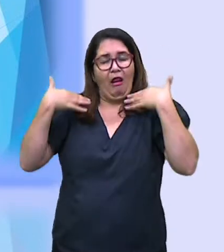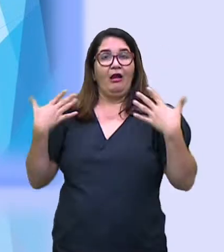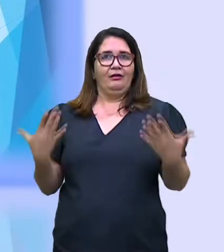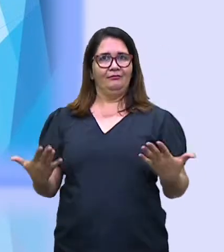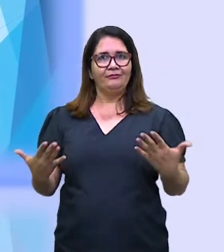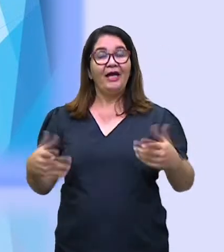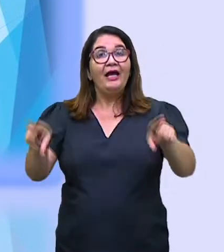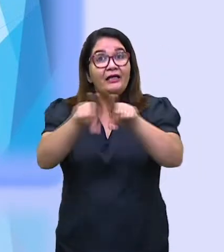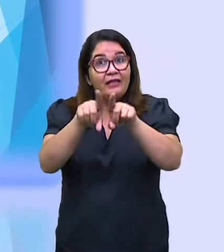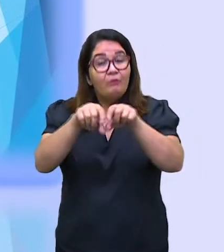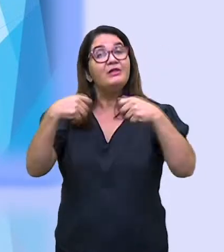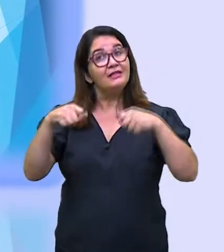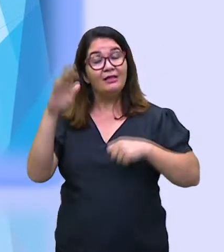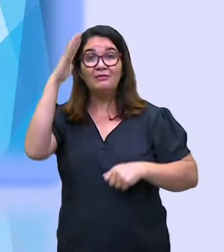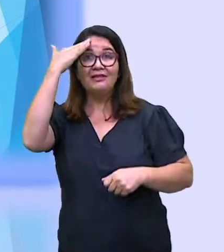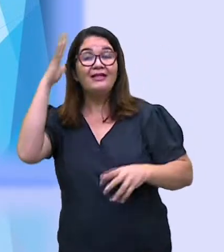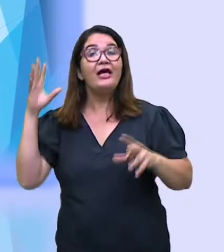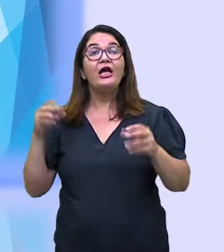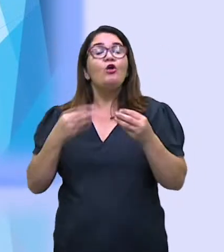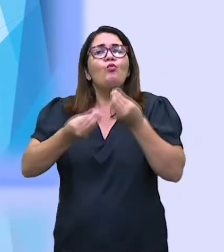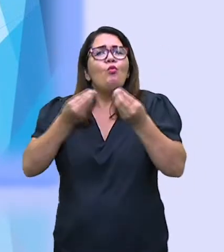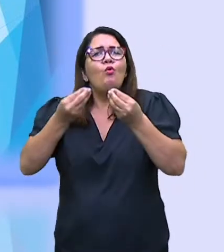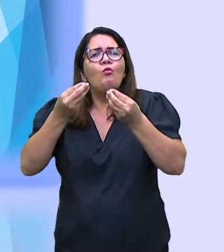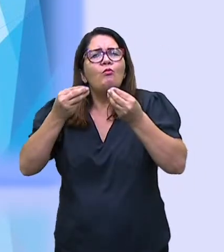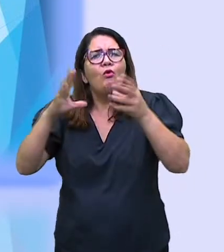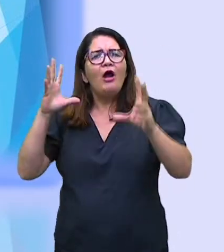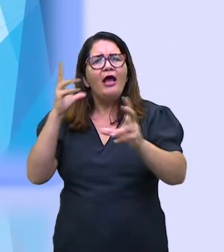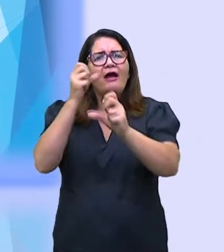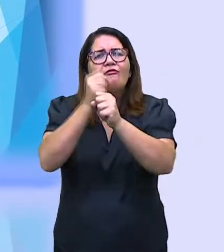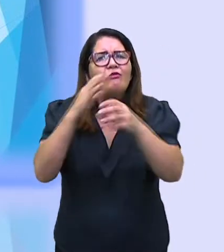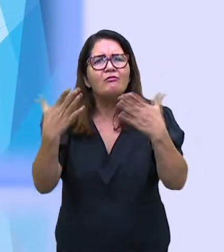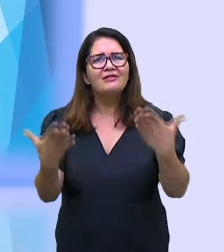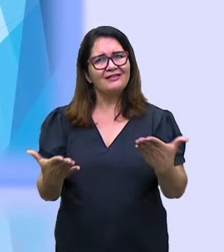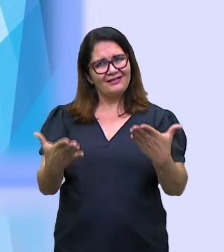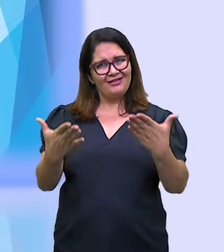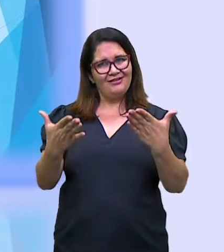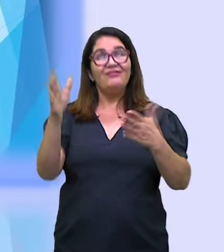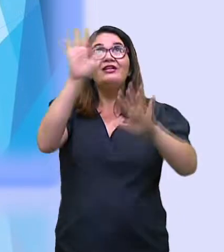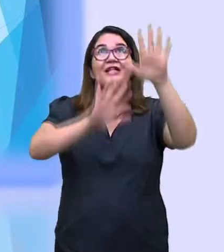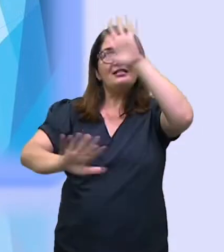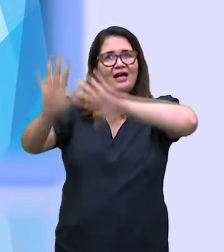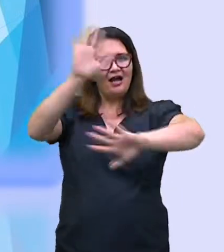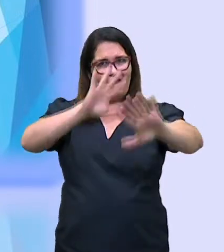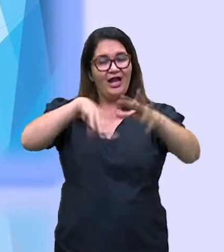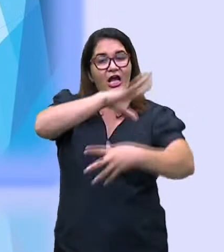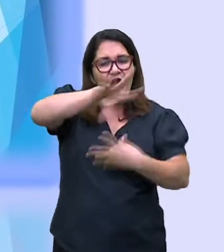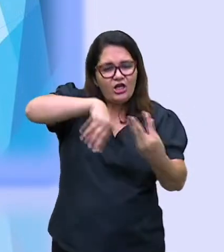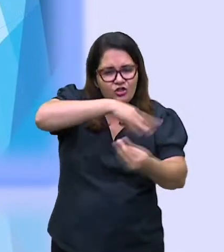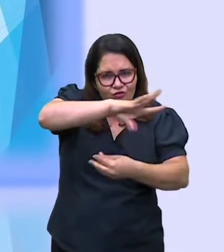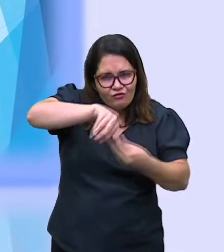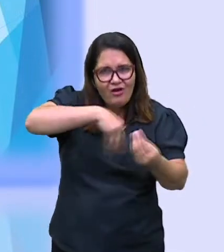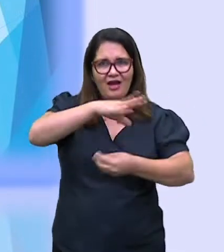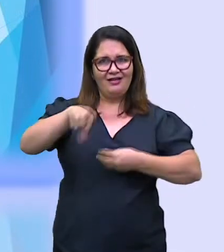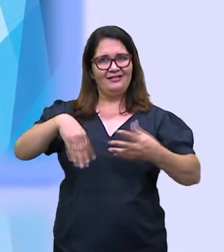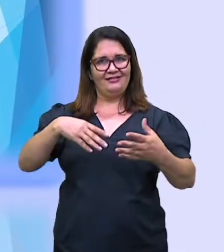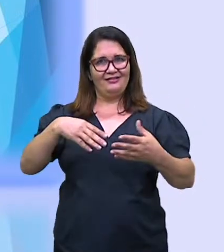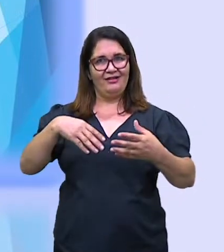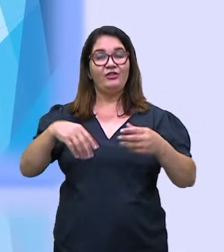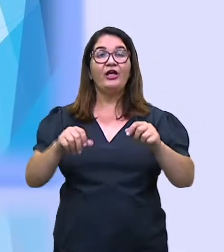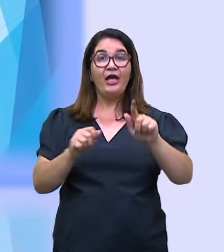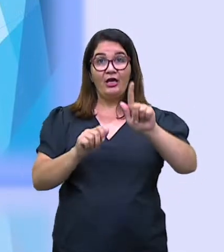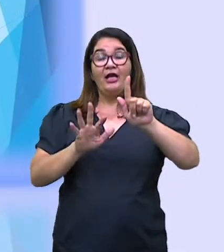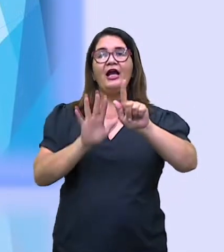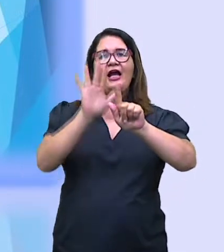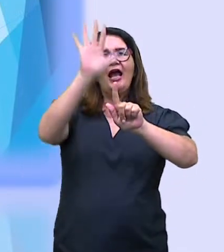a constituição dele. E ele é constituído por uma mistura de diversos gases,